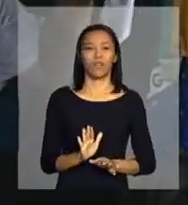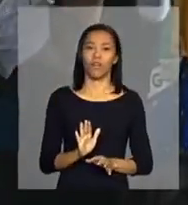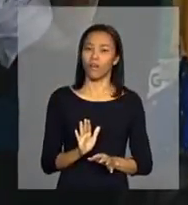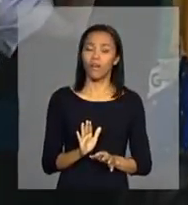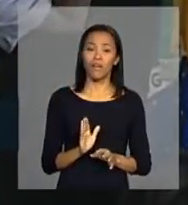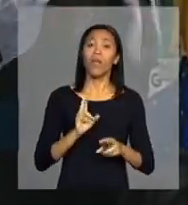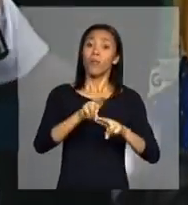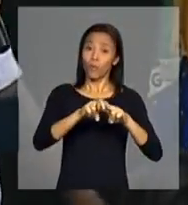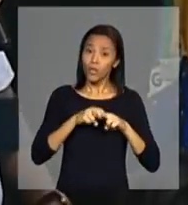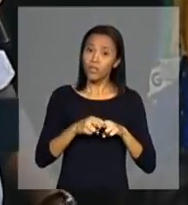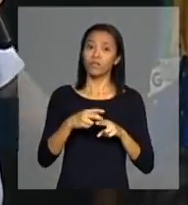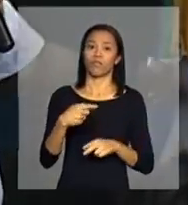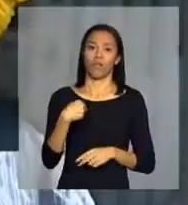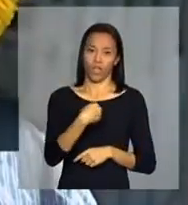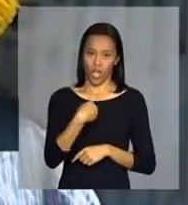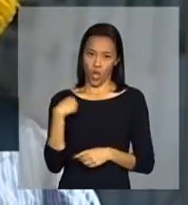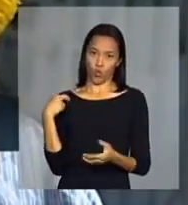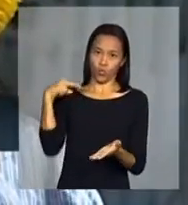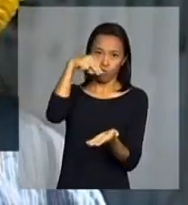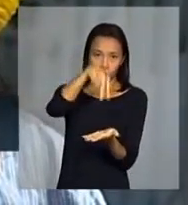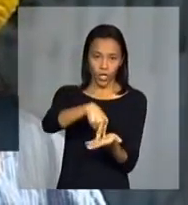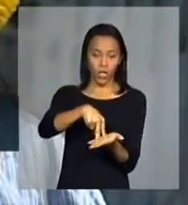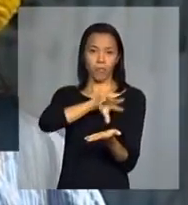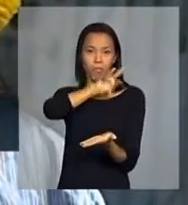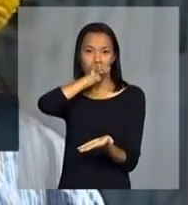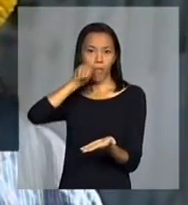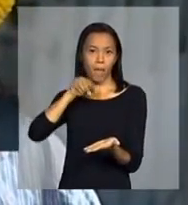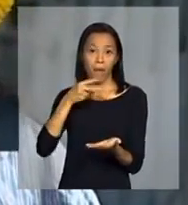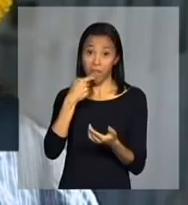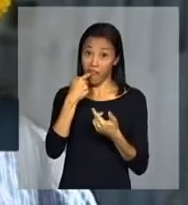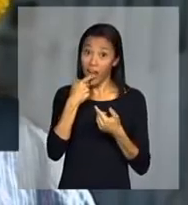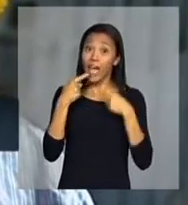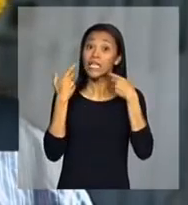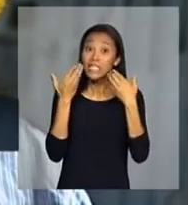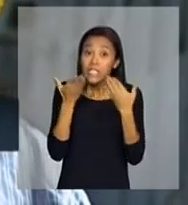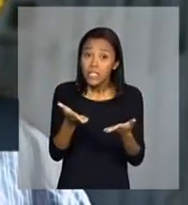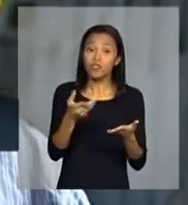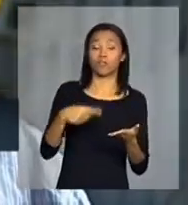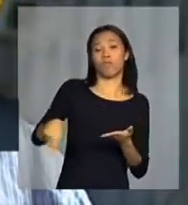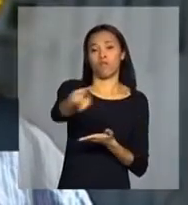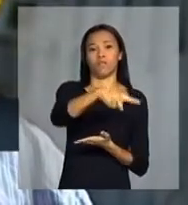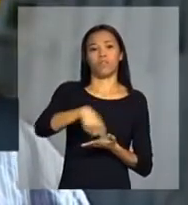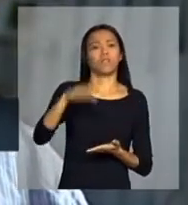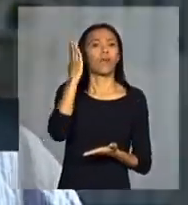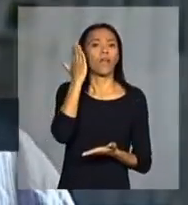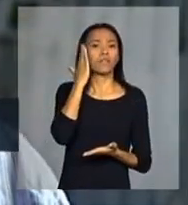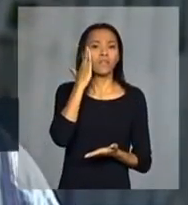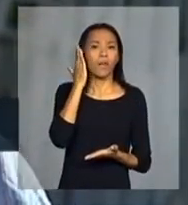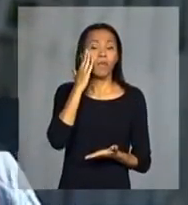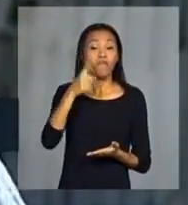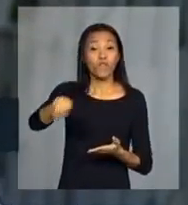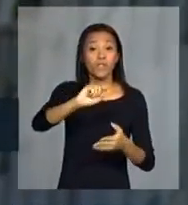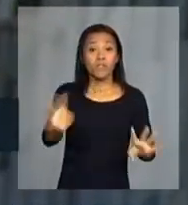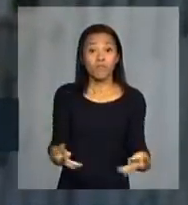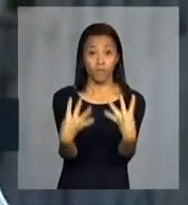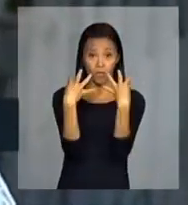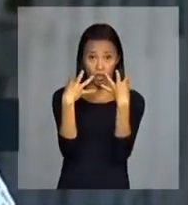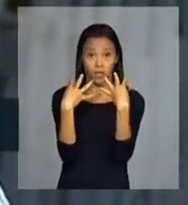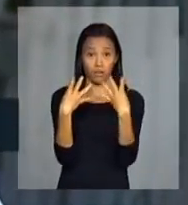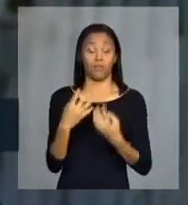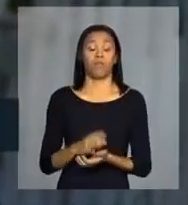por isso que eu estou aqui, para falar isso, para todos vocês me ouvirem, para